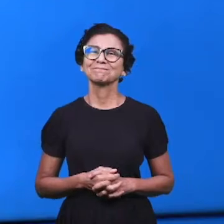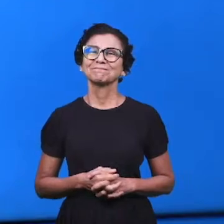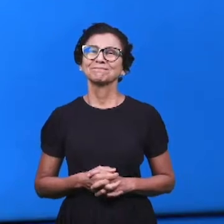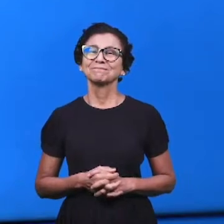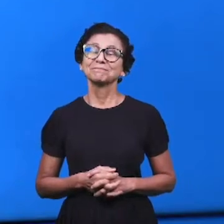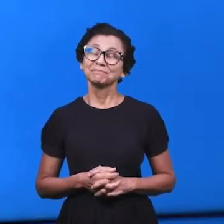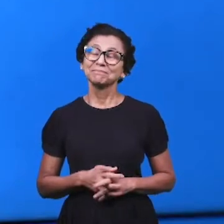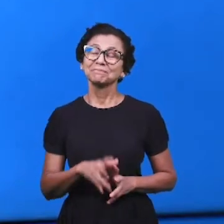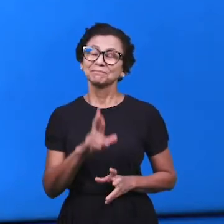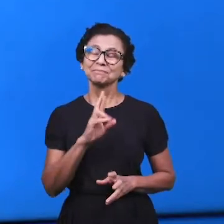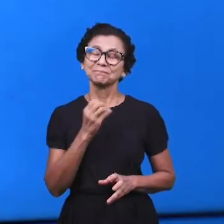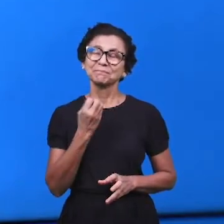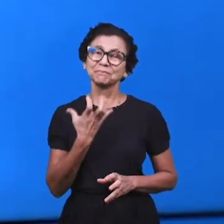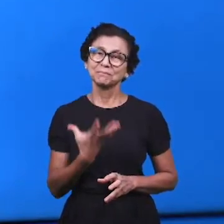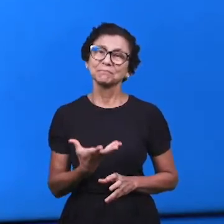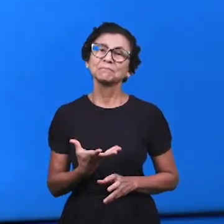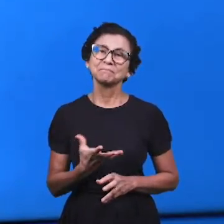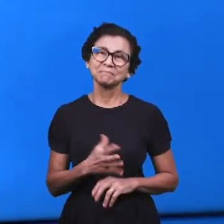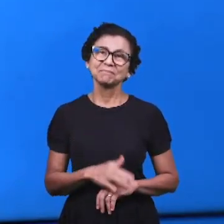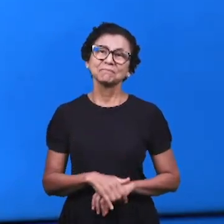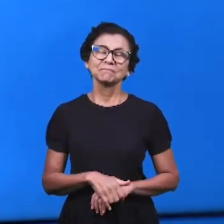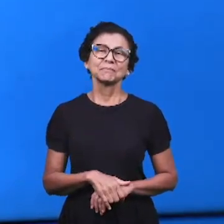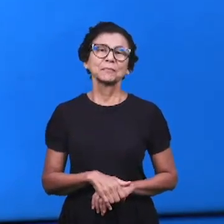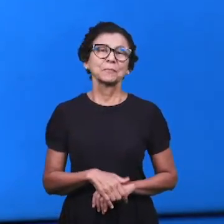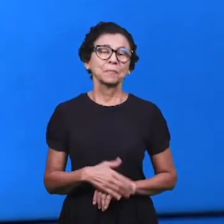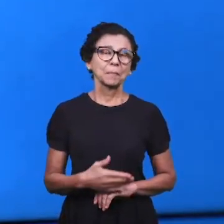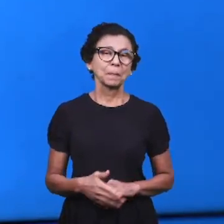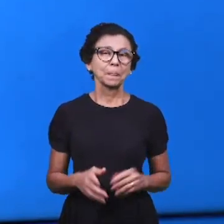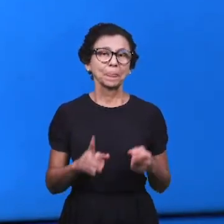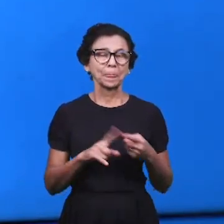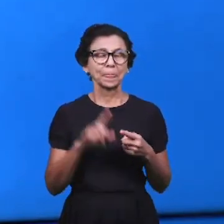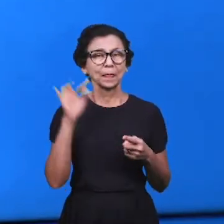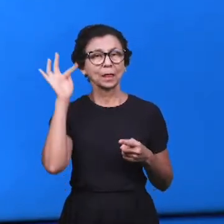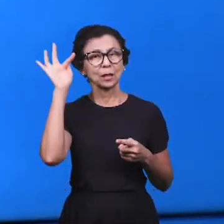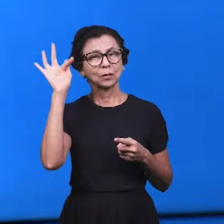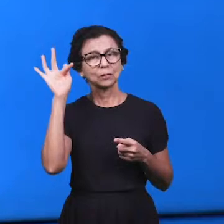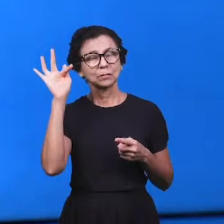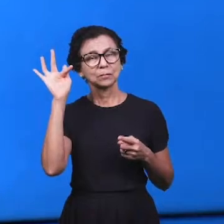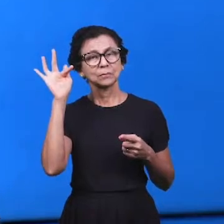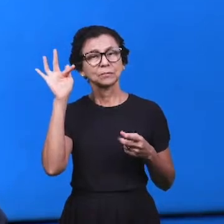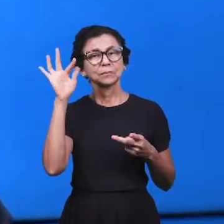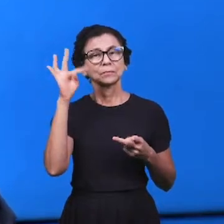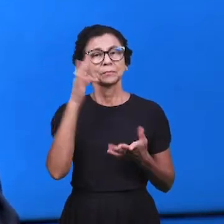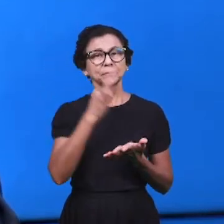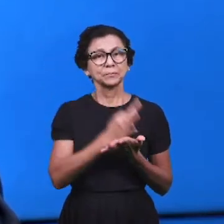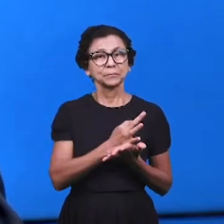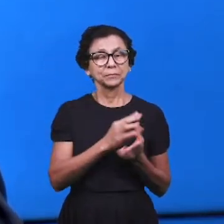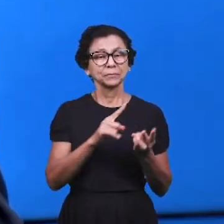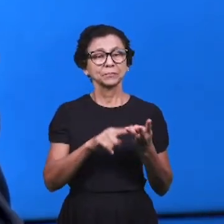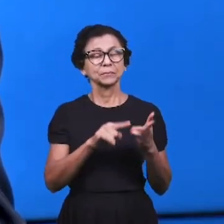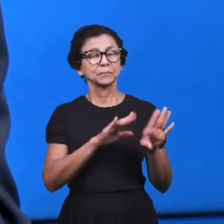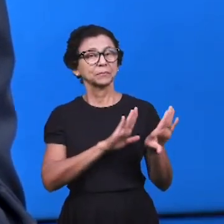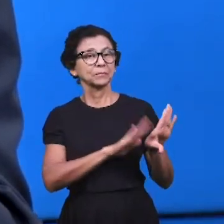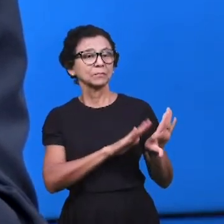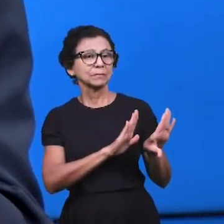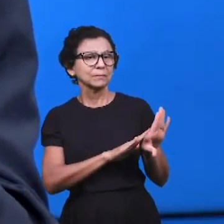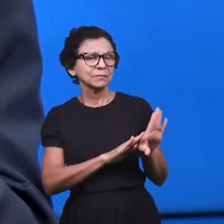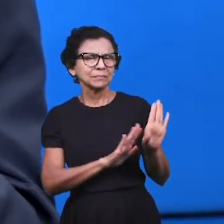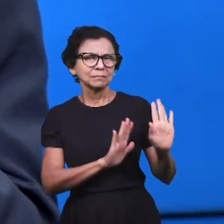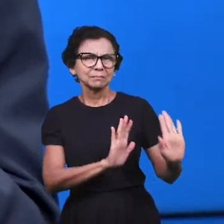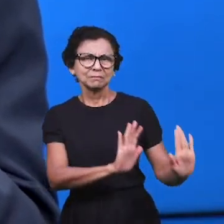bem respondido, né? Realmente, tanto a filosofia quanto a teologia e a ideologia são